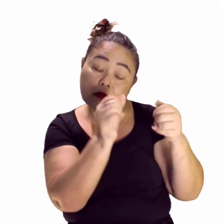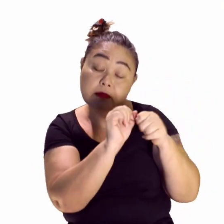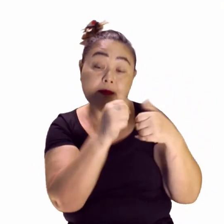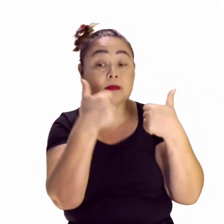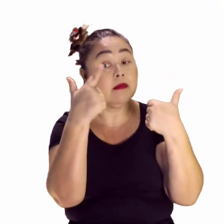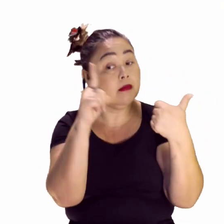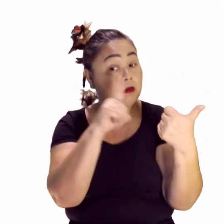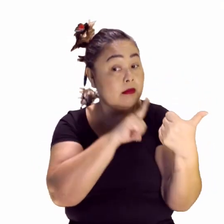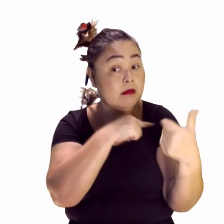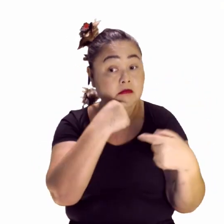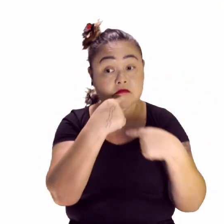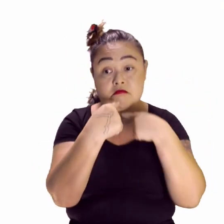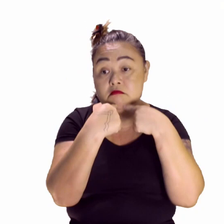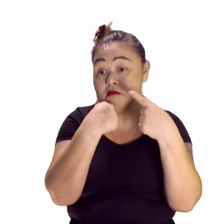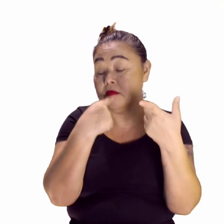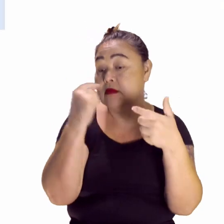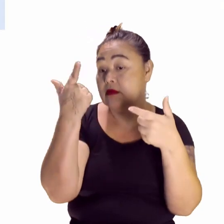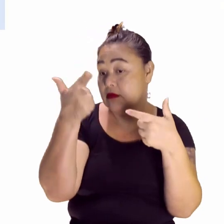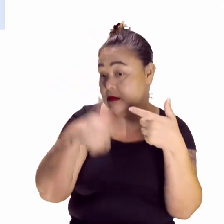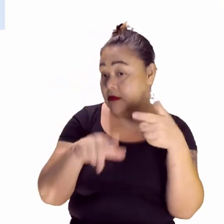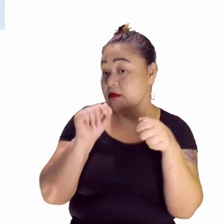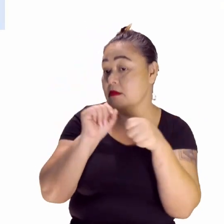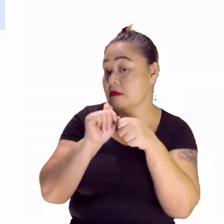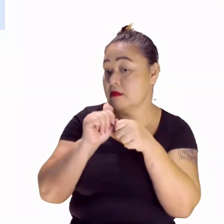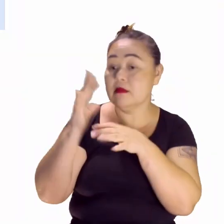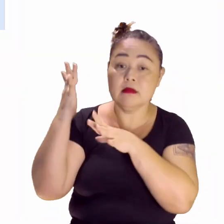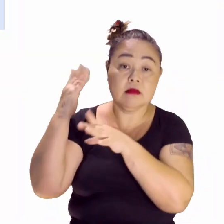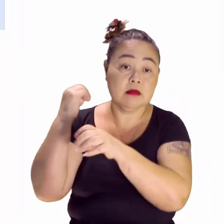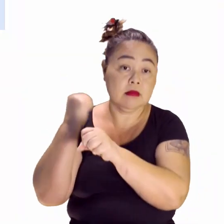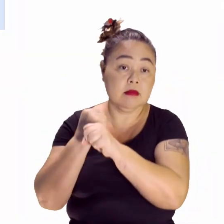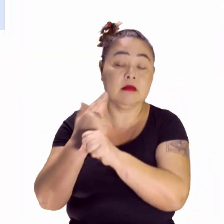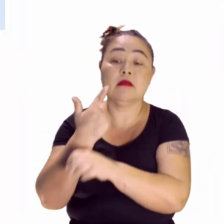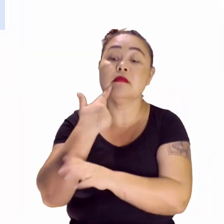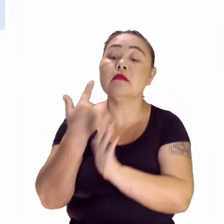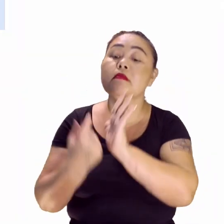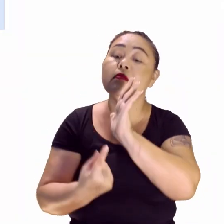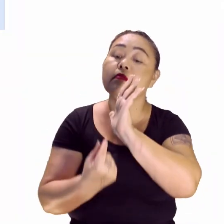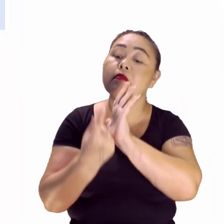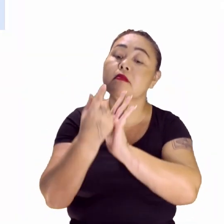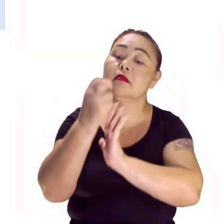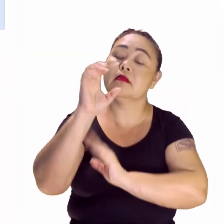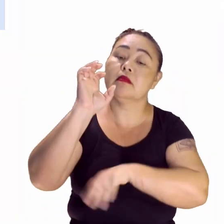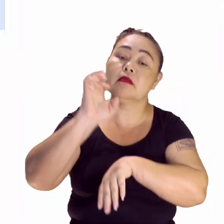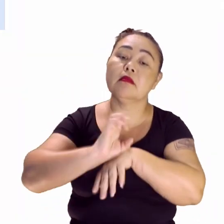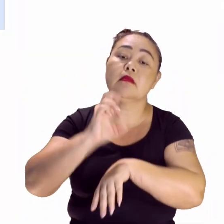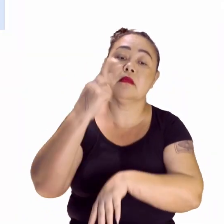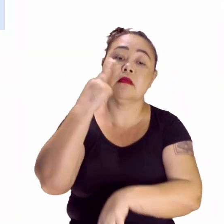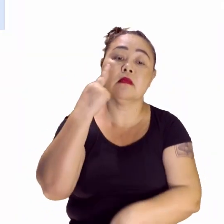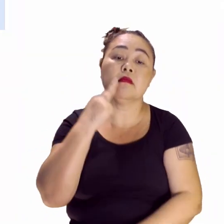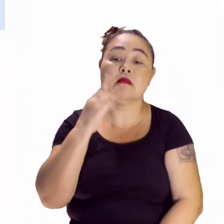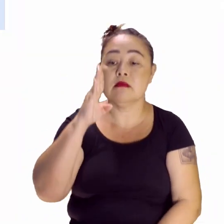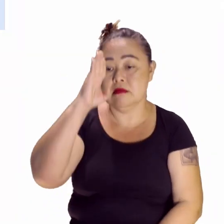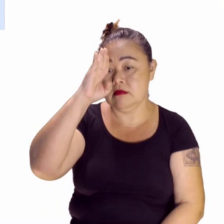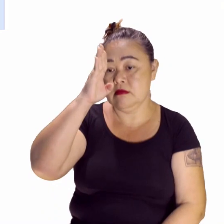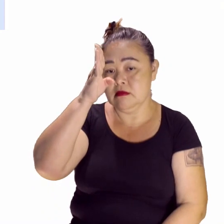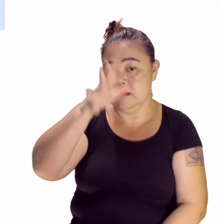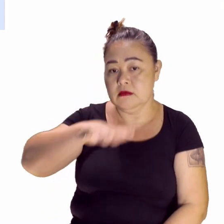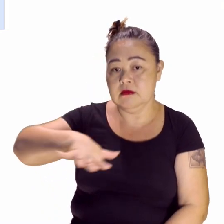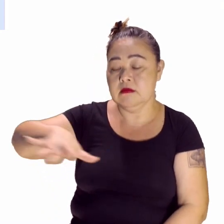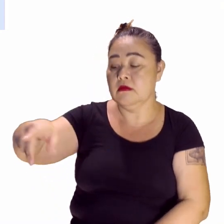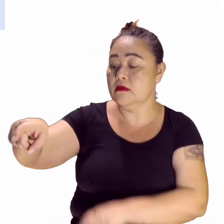exatamente. Beleza. Falamos que a nossa economia aqui de Rondônia baseia-se principalmente